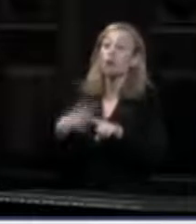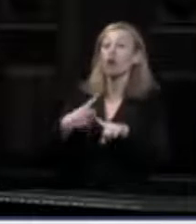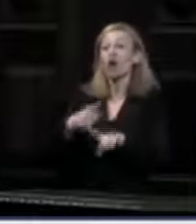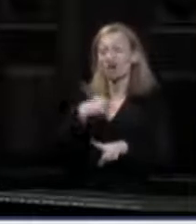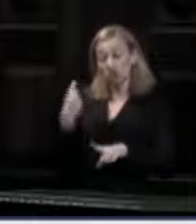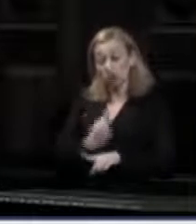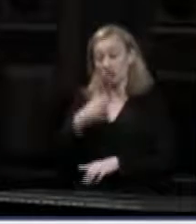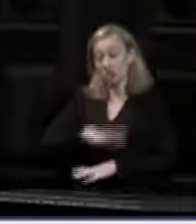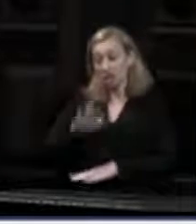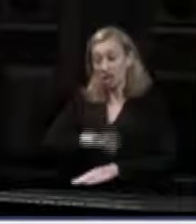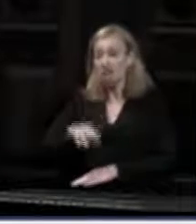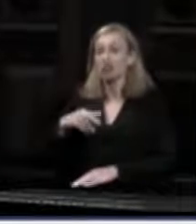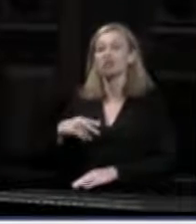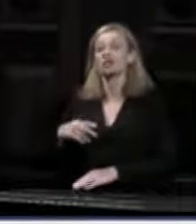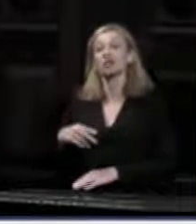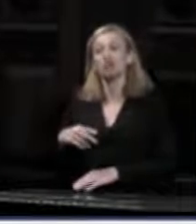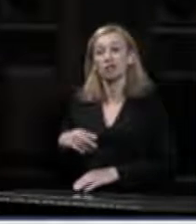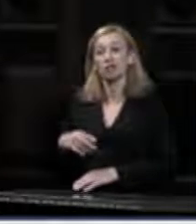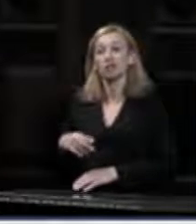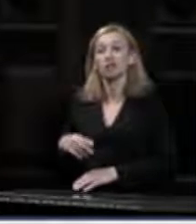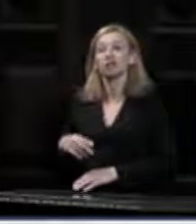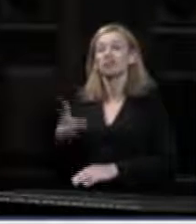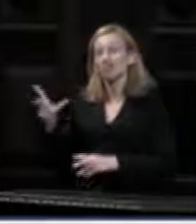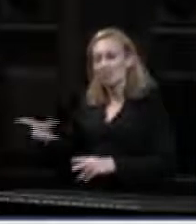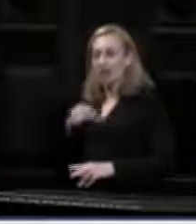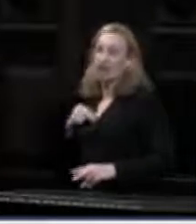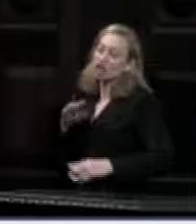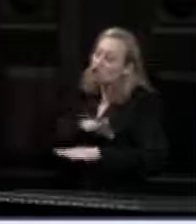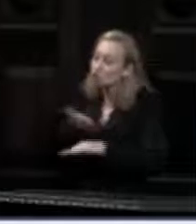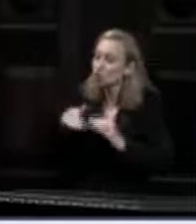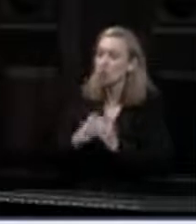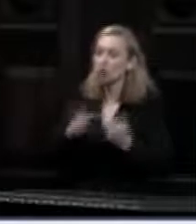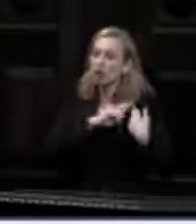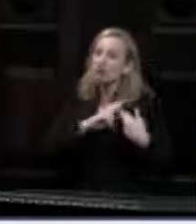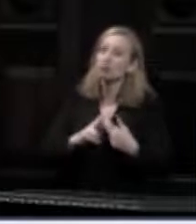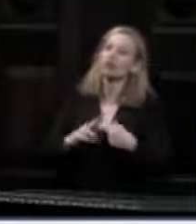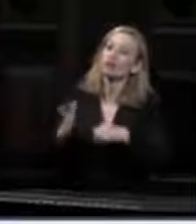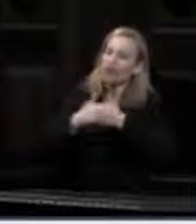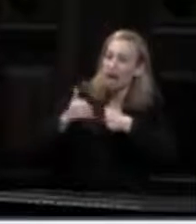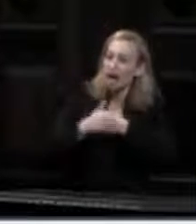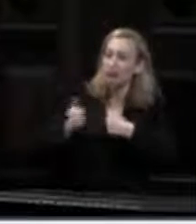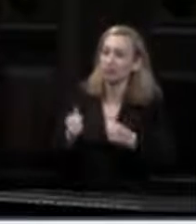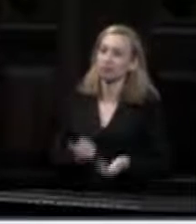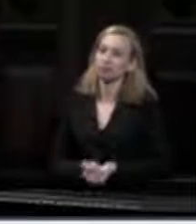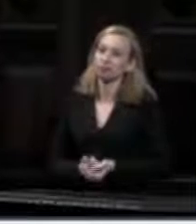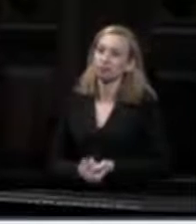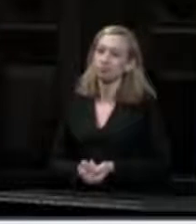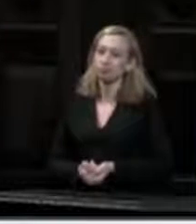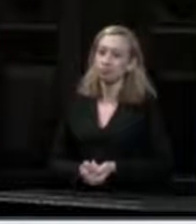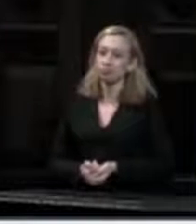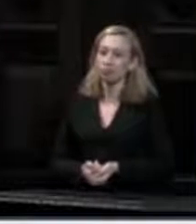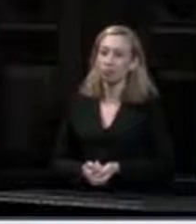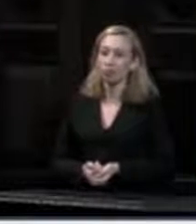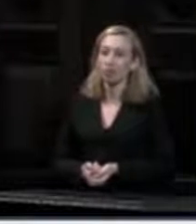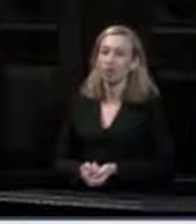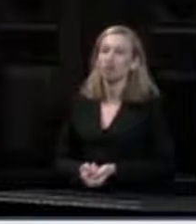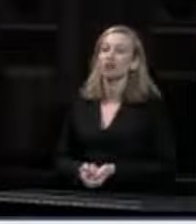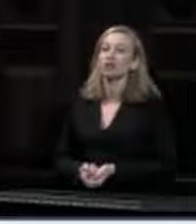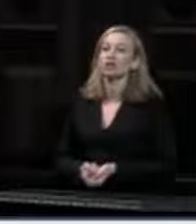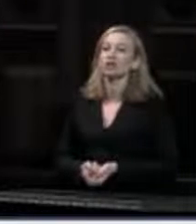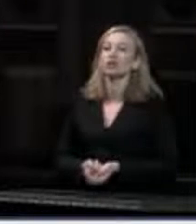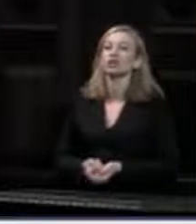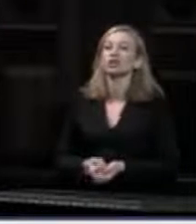crianças merecem todo o respeito, todo o carinho, e ele que ganhou o mote, ganhou a eleição com o mote de cuidar das